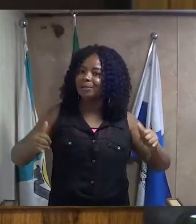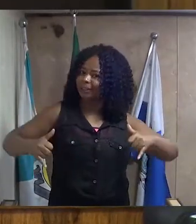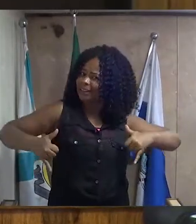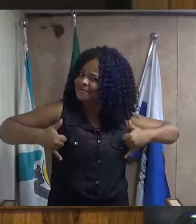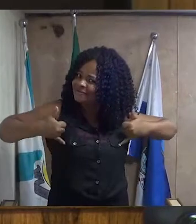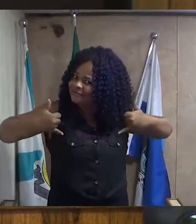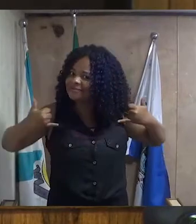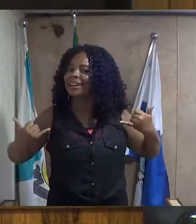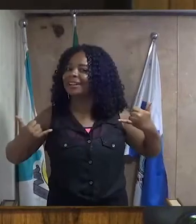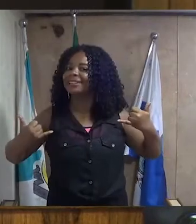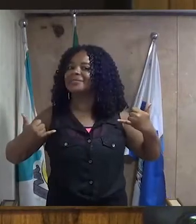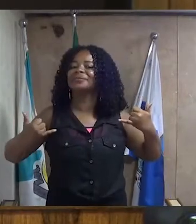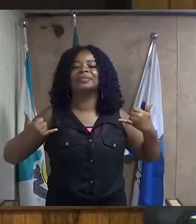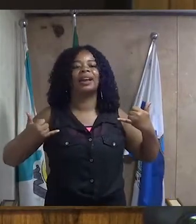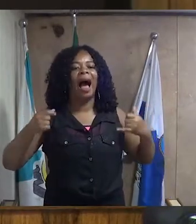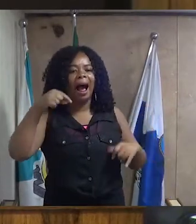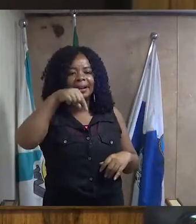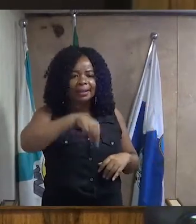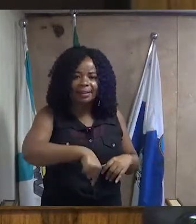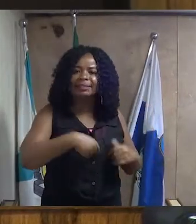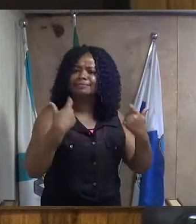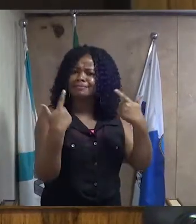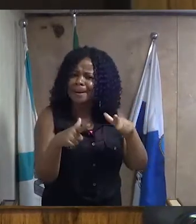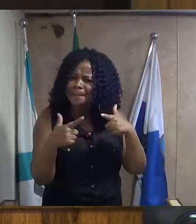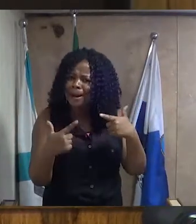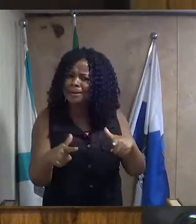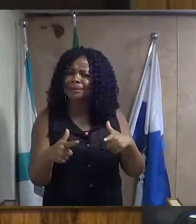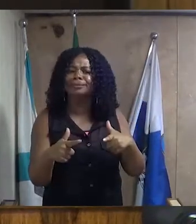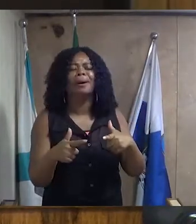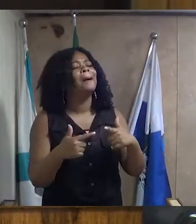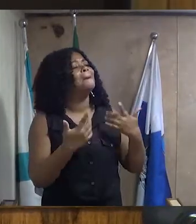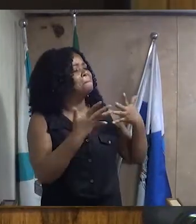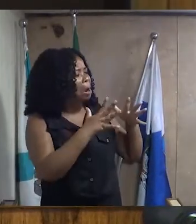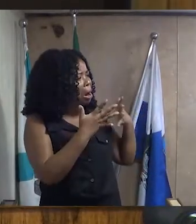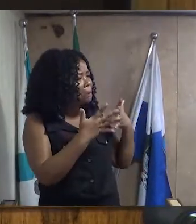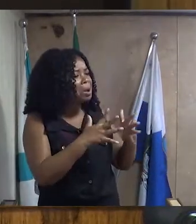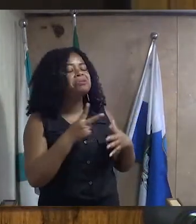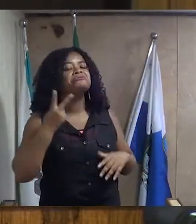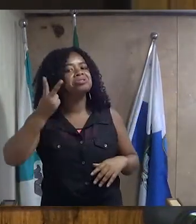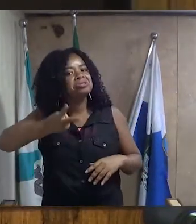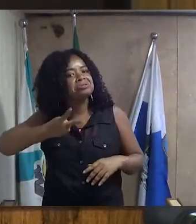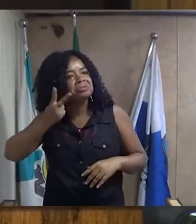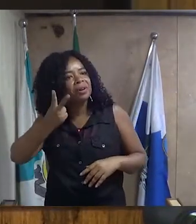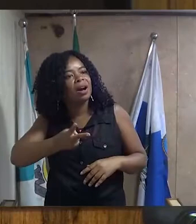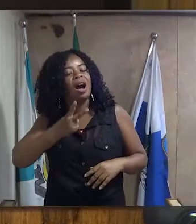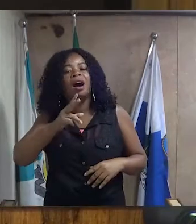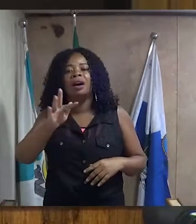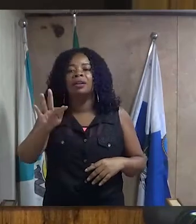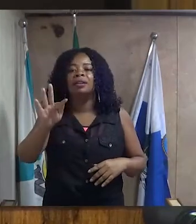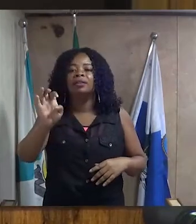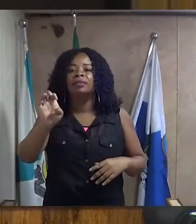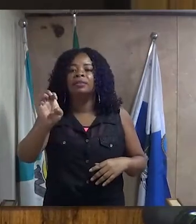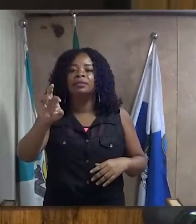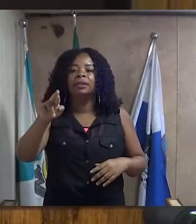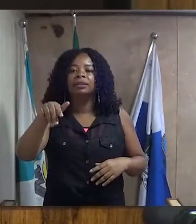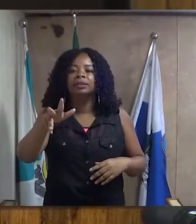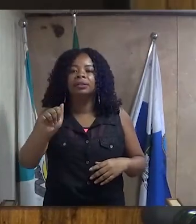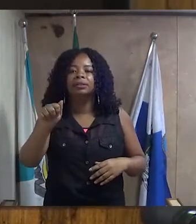aniversariando, está aqui trabalhando. Parabéns, vereadora Fernanda Costa.